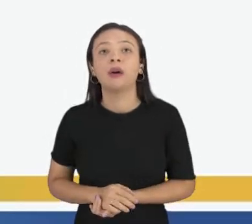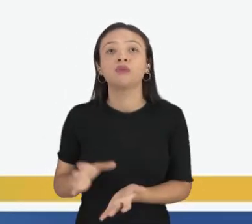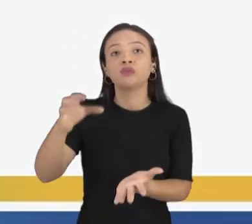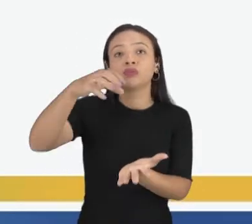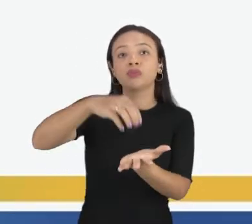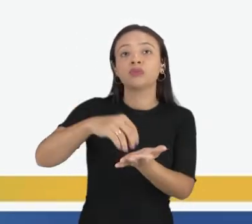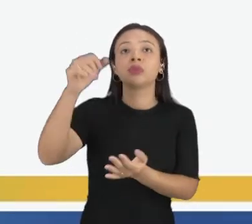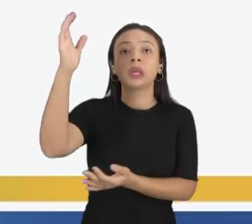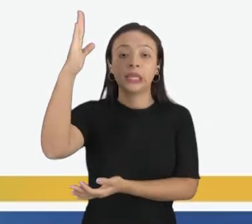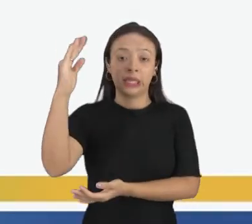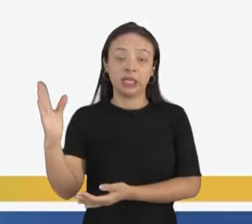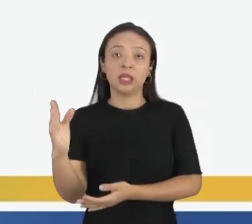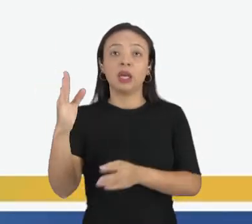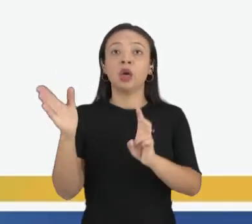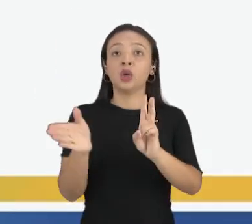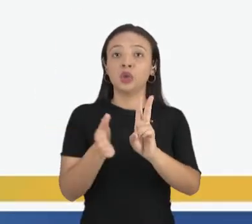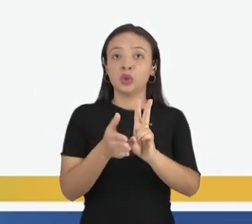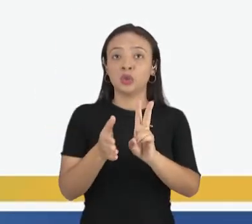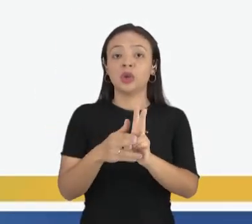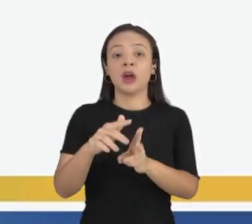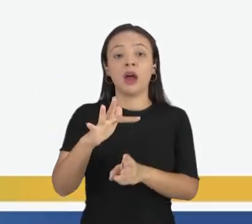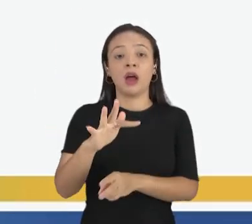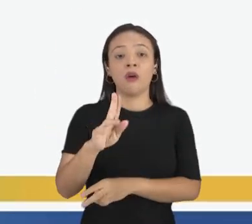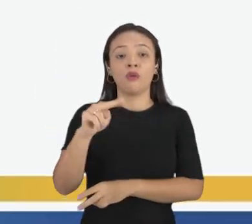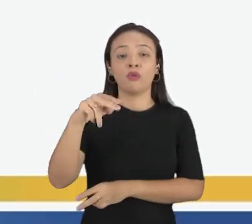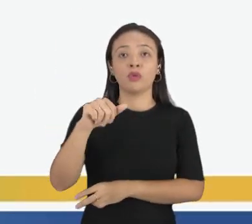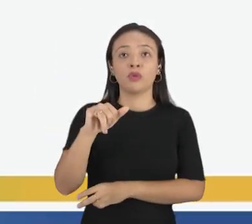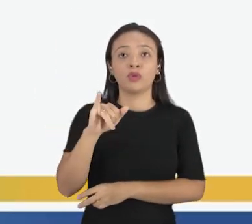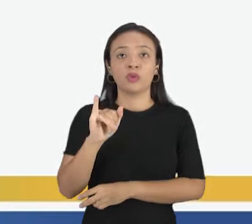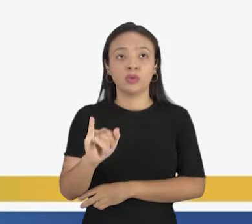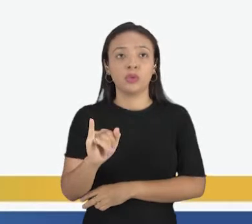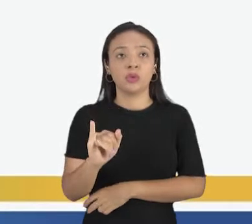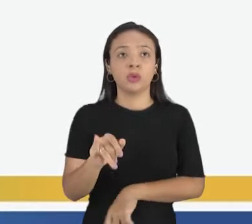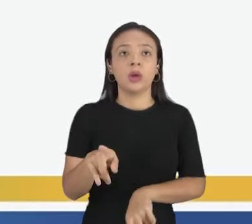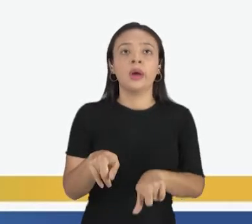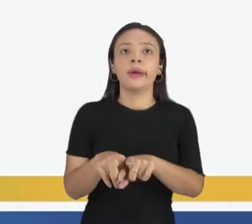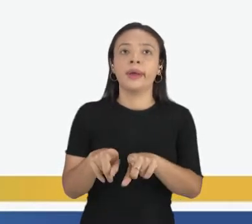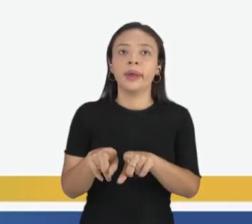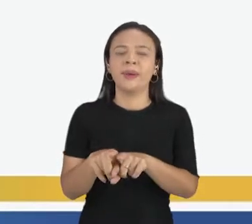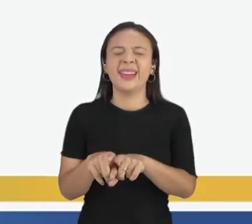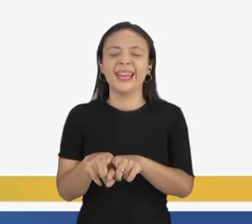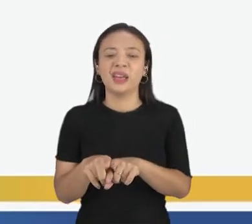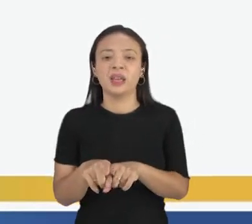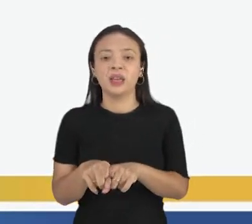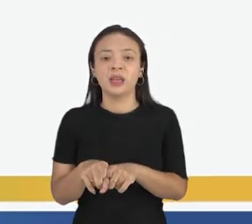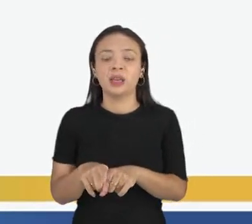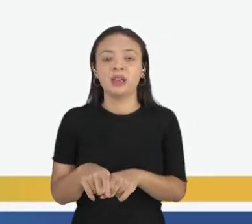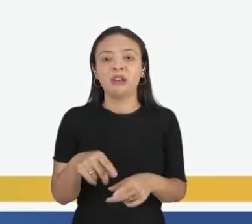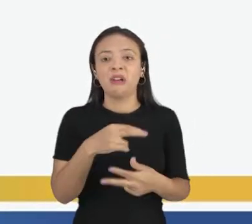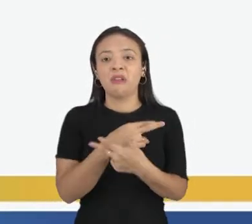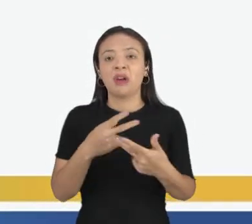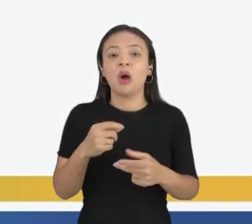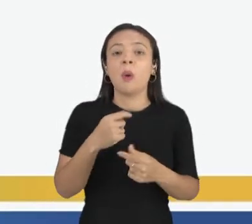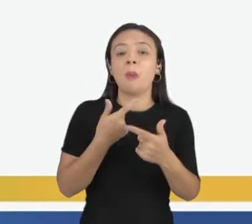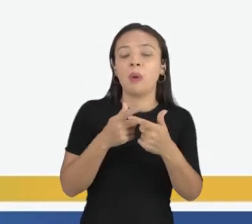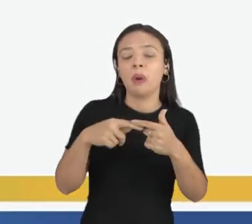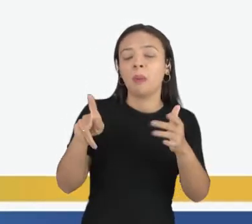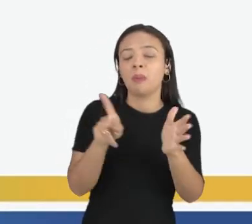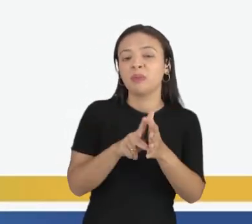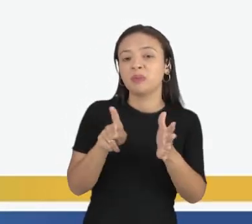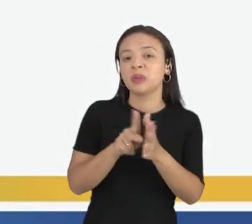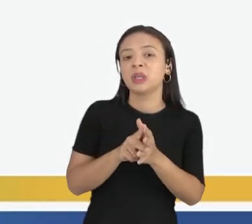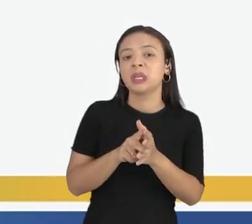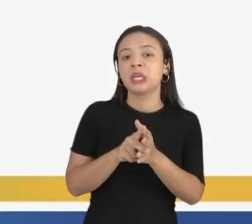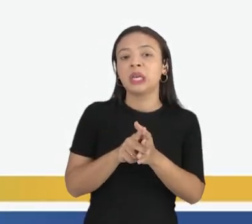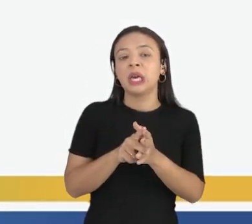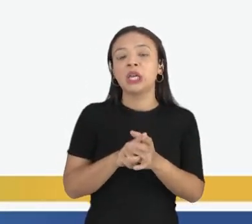67, como resposta, então, ao escândalo, né, esbulho de terra e renda, além de denúncias e violações aí contra os direitos humanos.